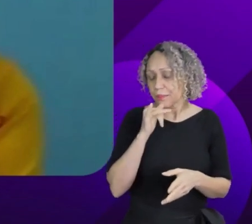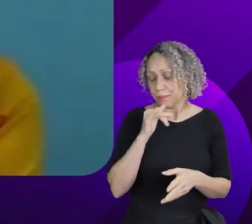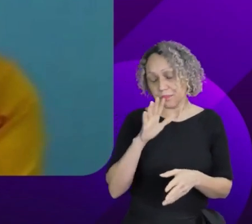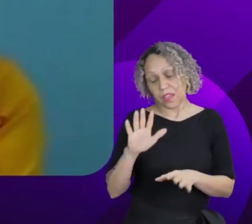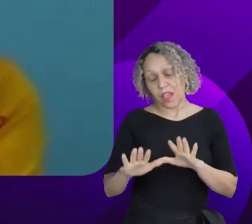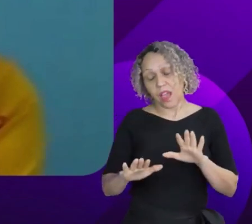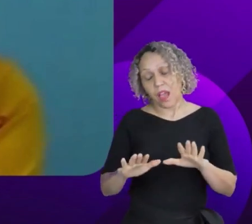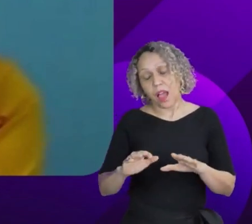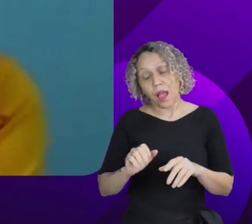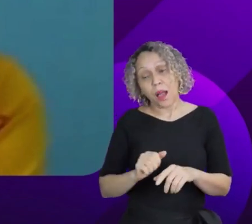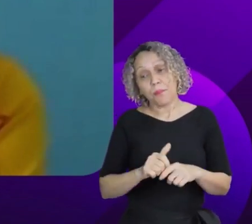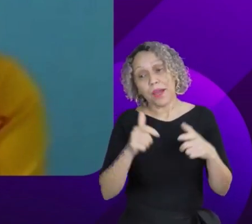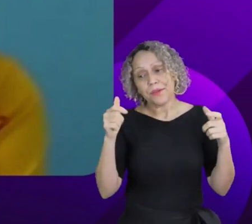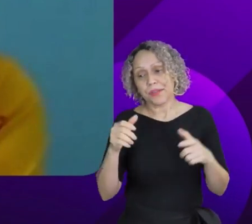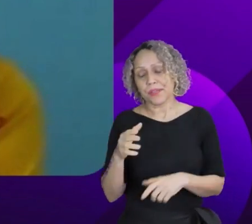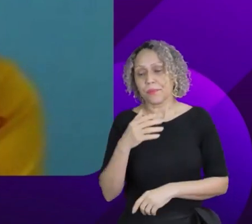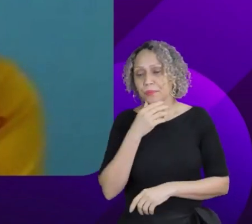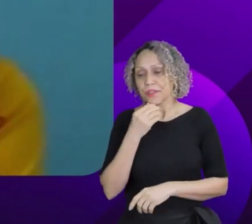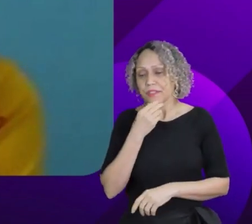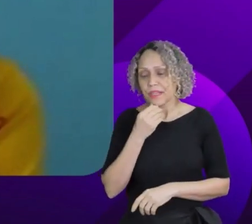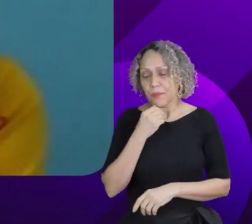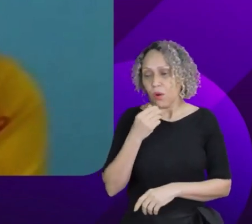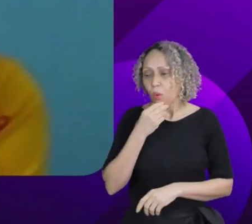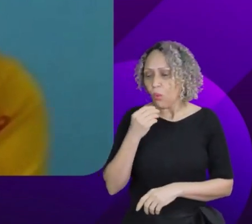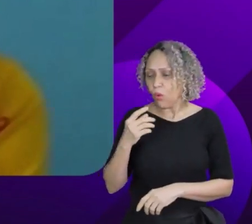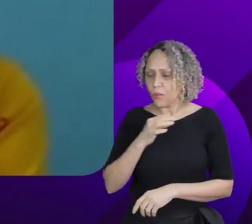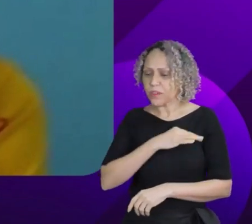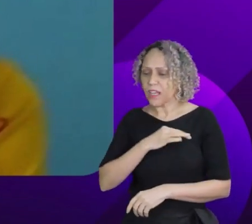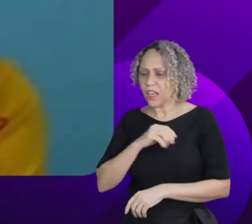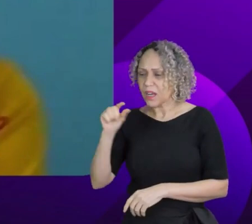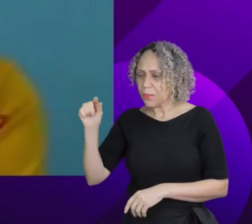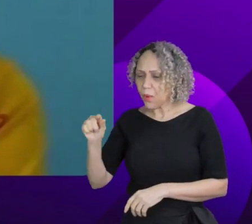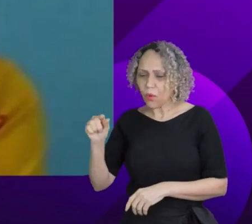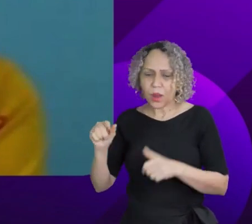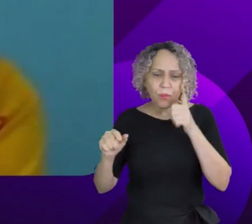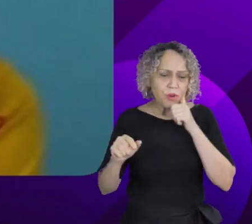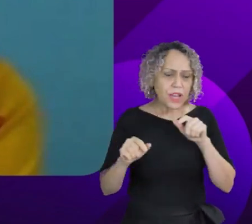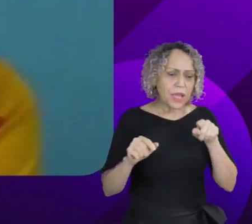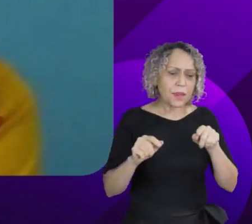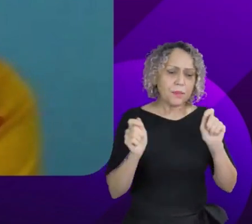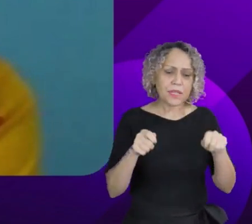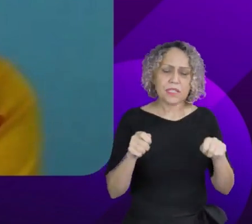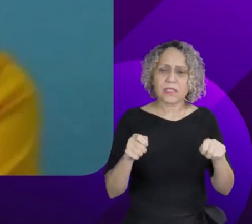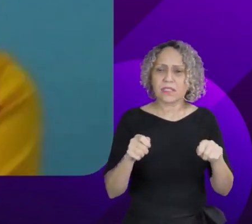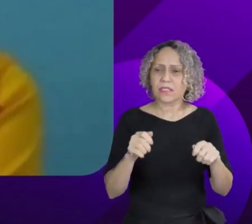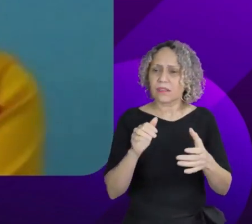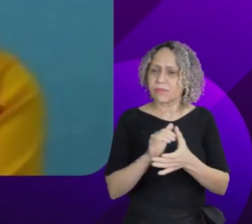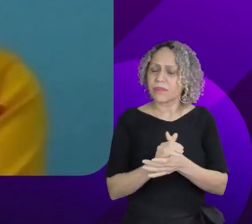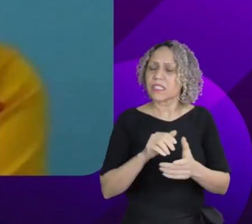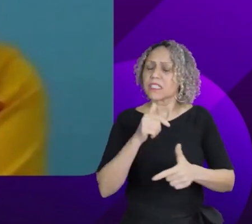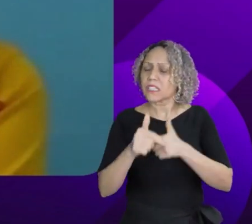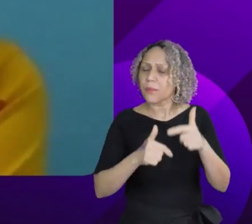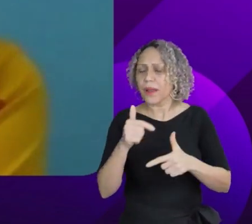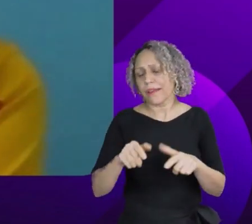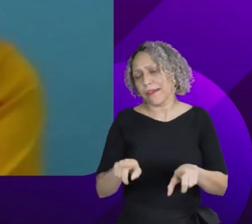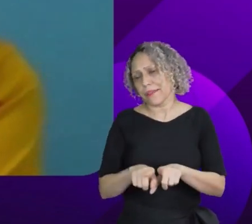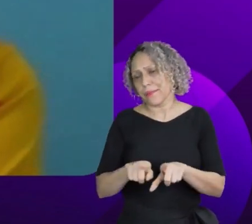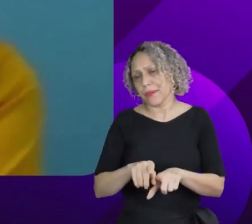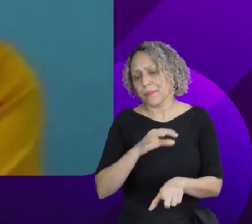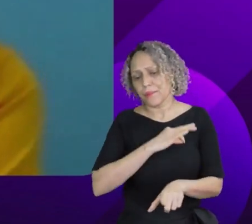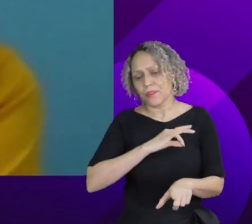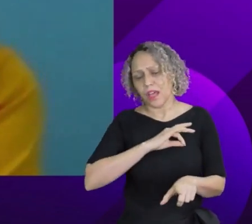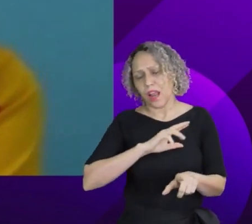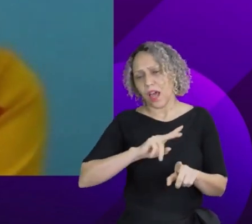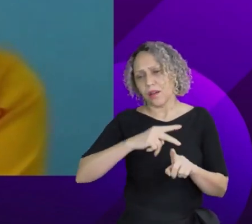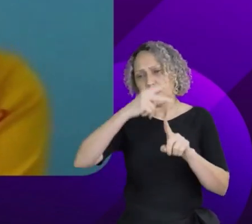mínimo, que é muitas das vezes é esse levantamento que a gente faz também, né? Então, acho que é um pouco isso. Eu acho que para as